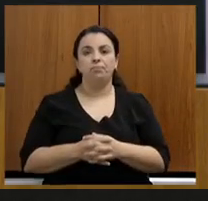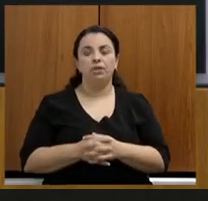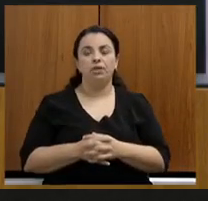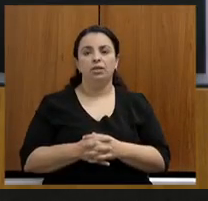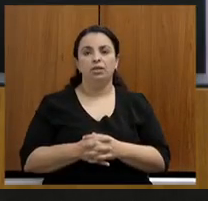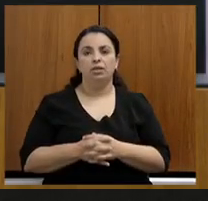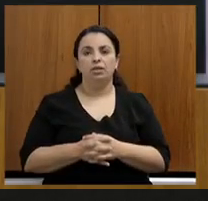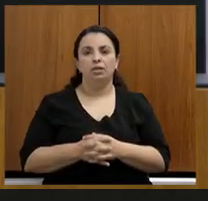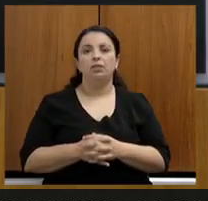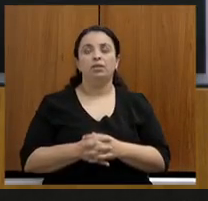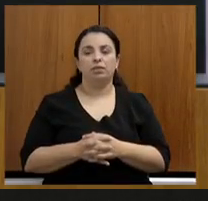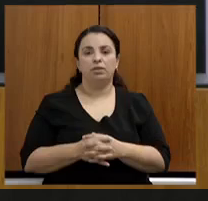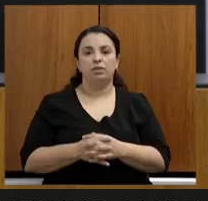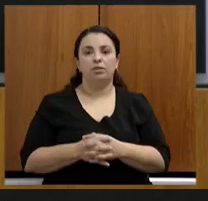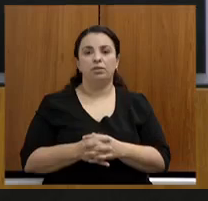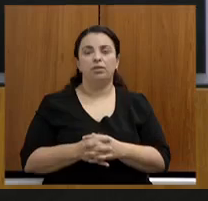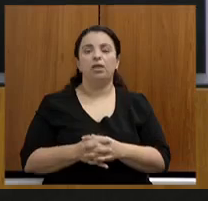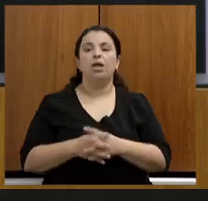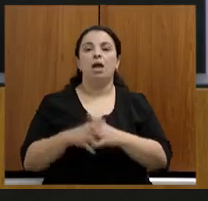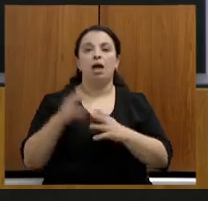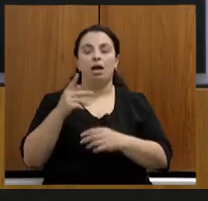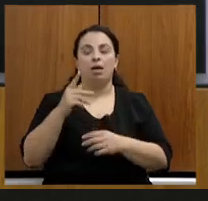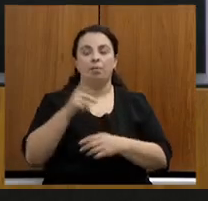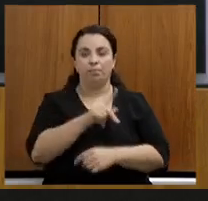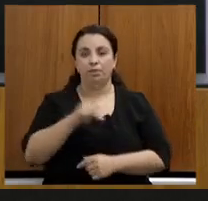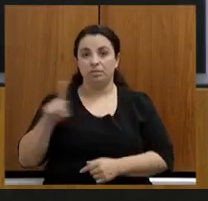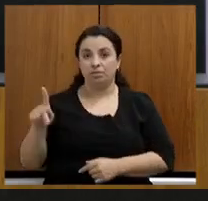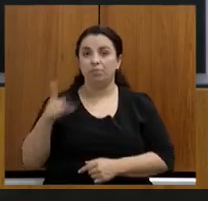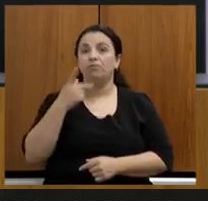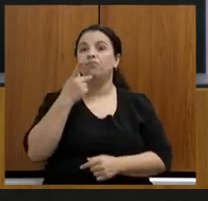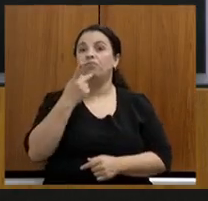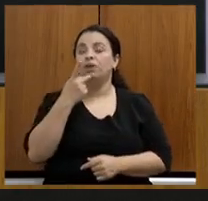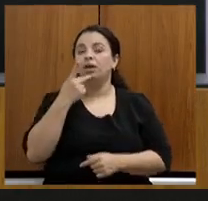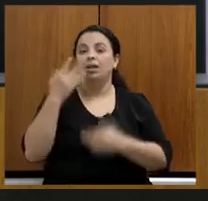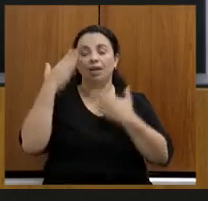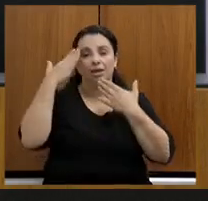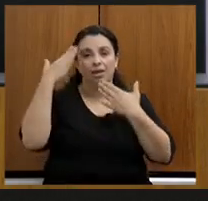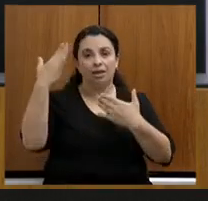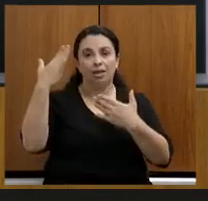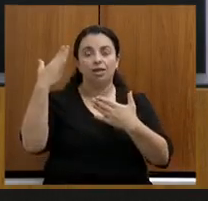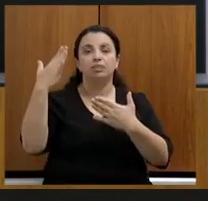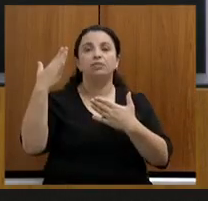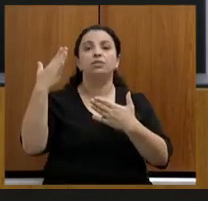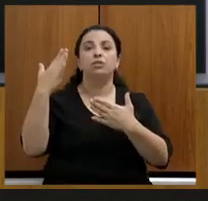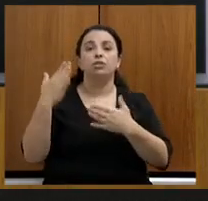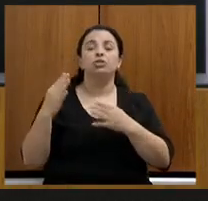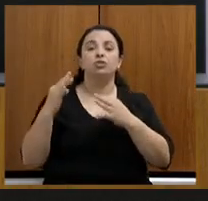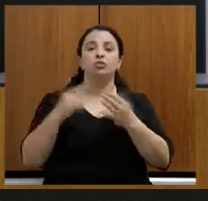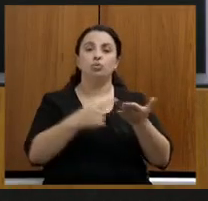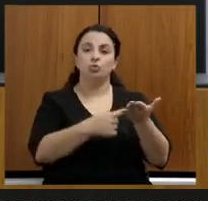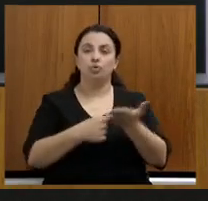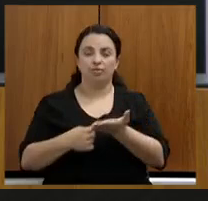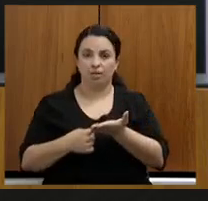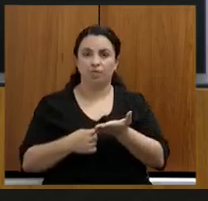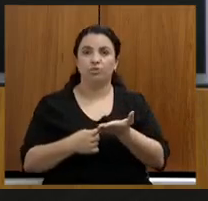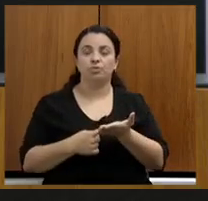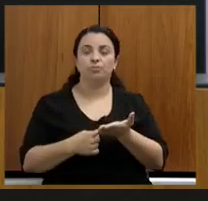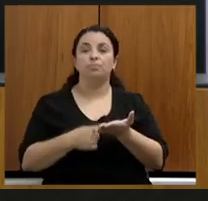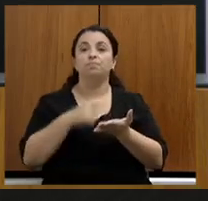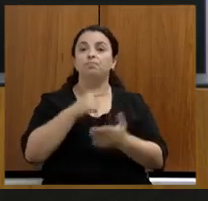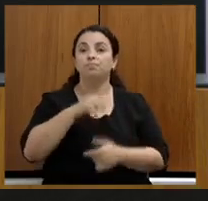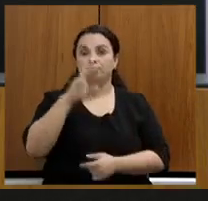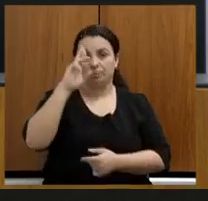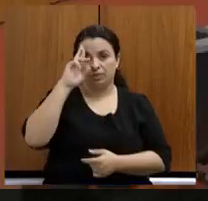A presidência registra e agradece a presença dos seguintes convidados. Da senhora